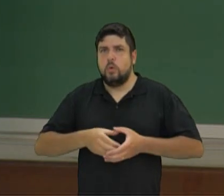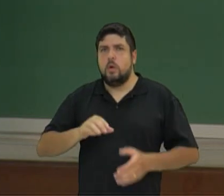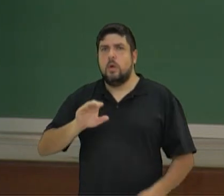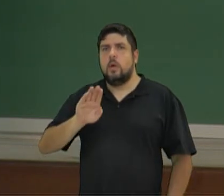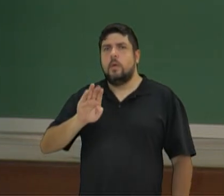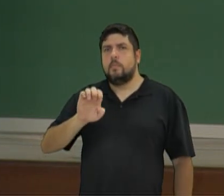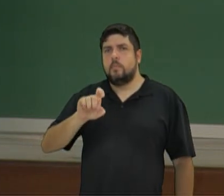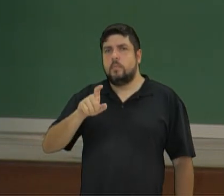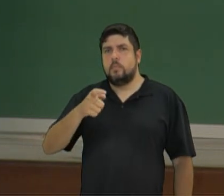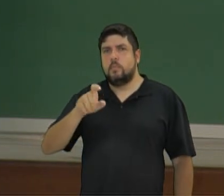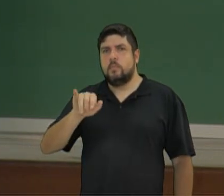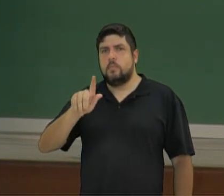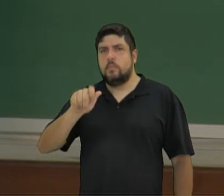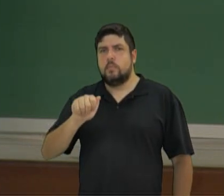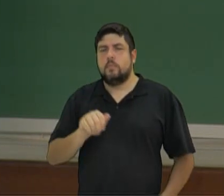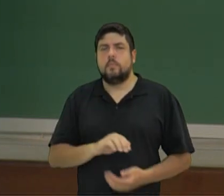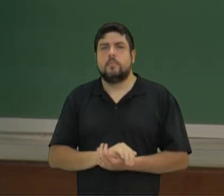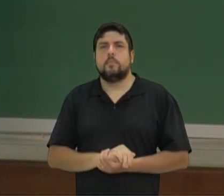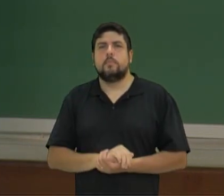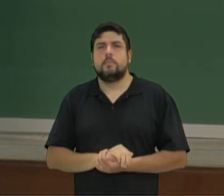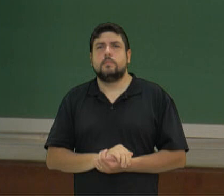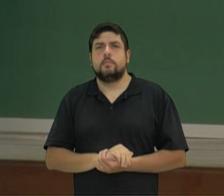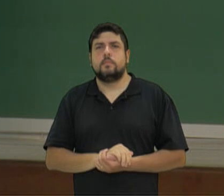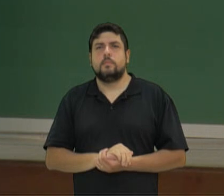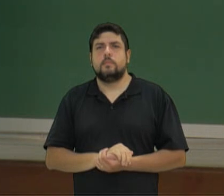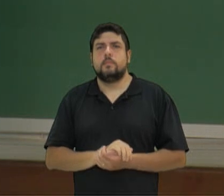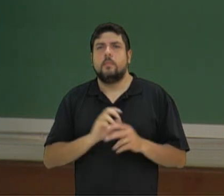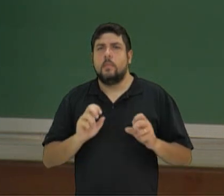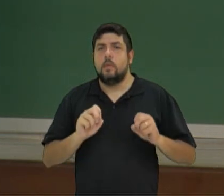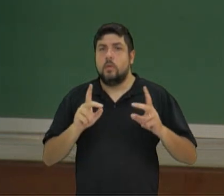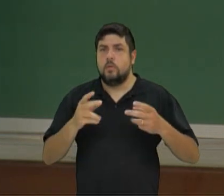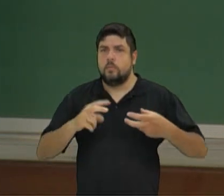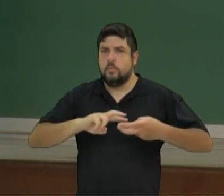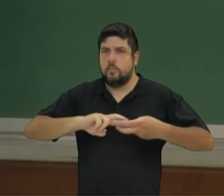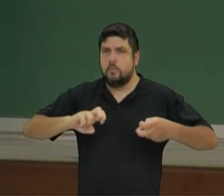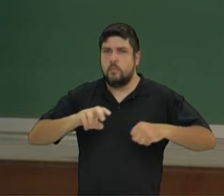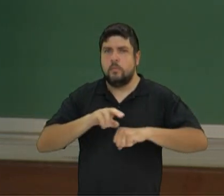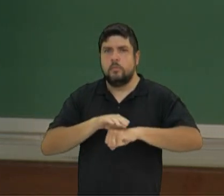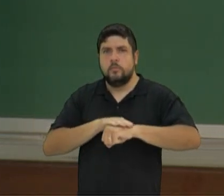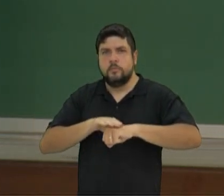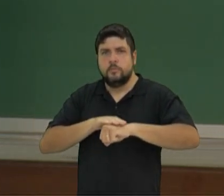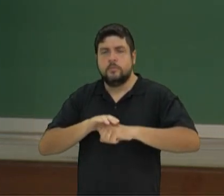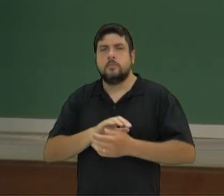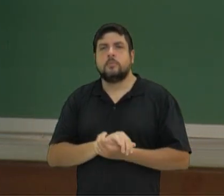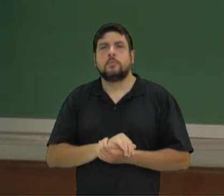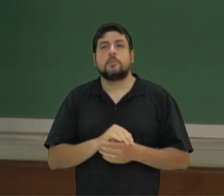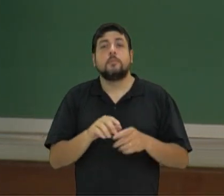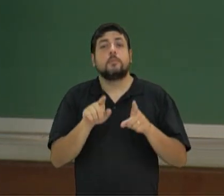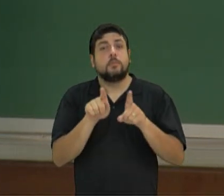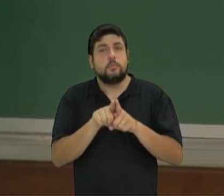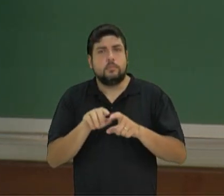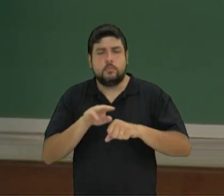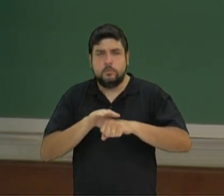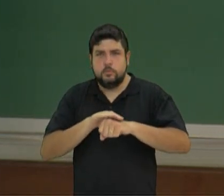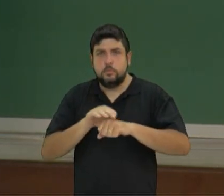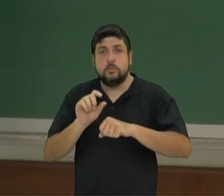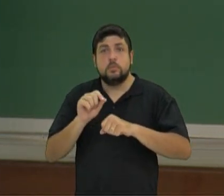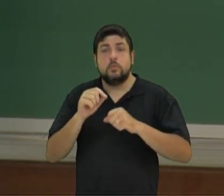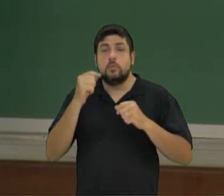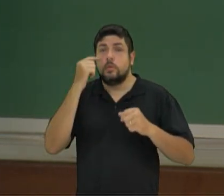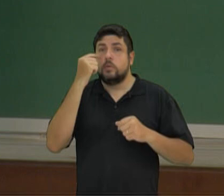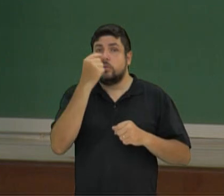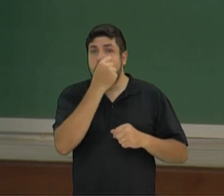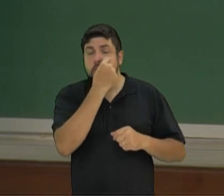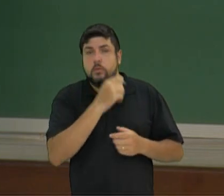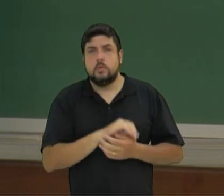mais um pouquinho de músculos não estriados, ou seja, dos lisos? Eles também promovem, fazem parte dos nossos olhos,